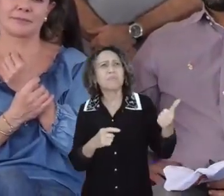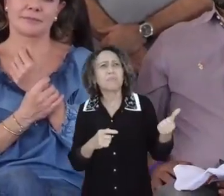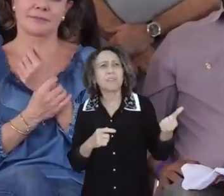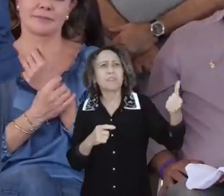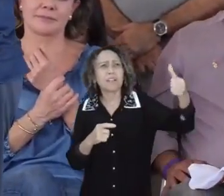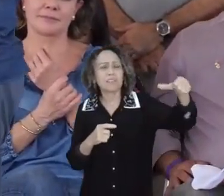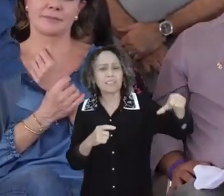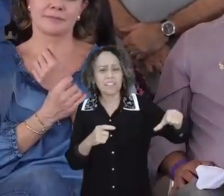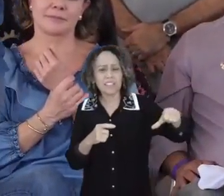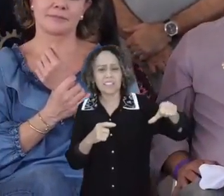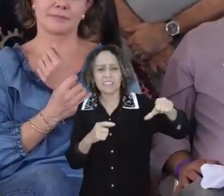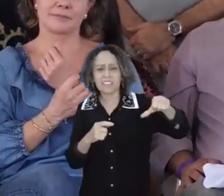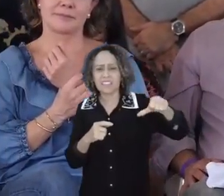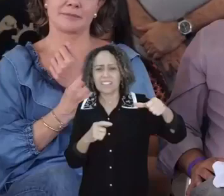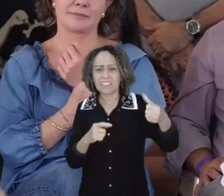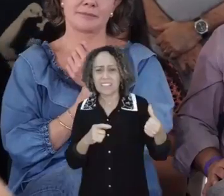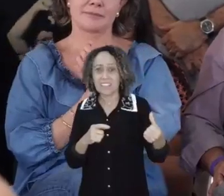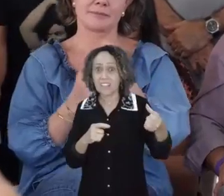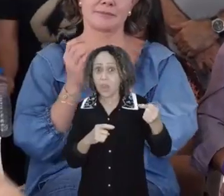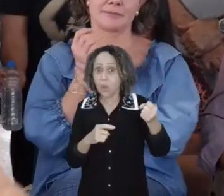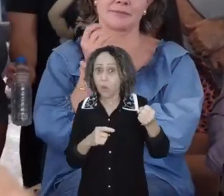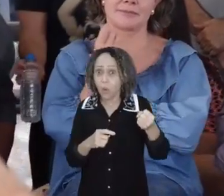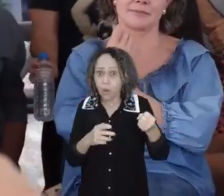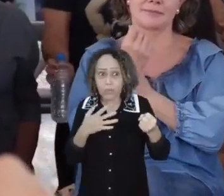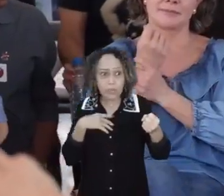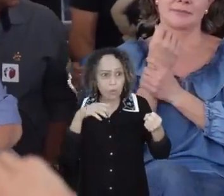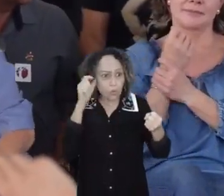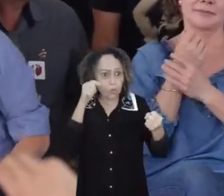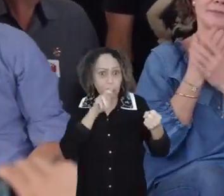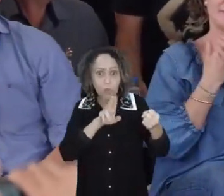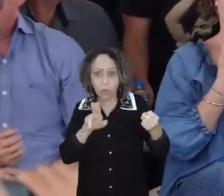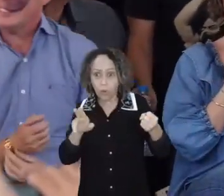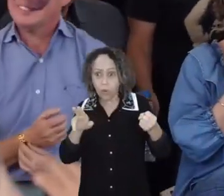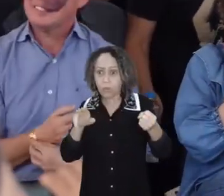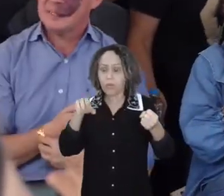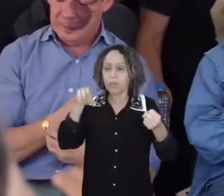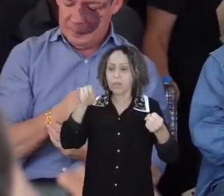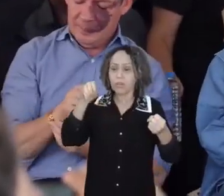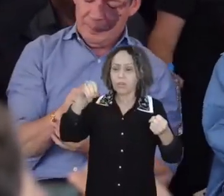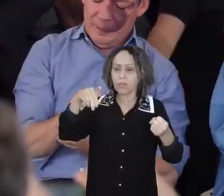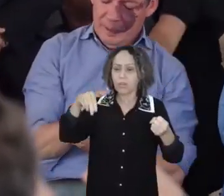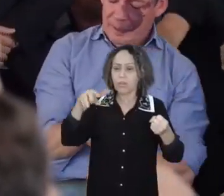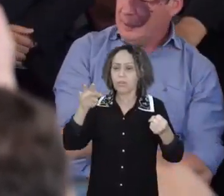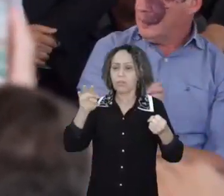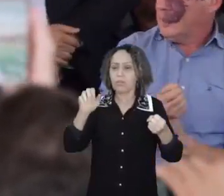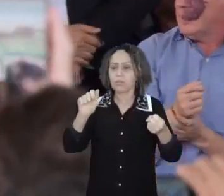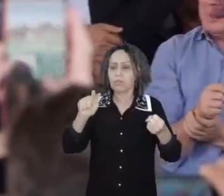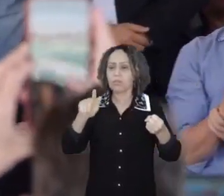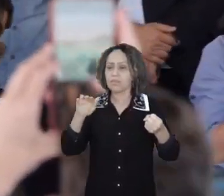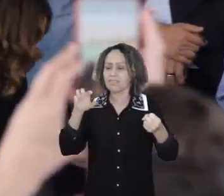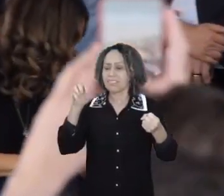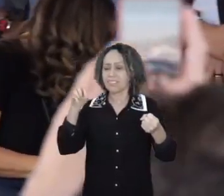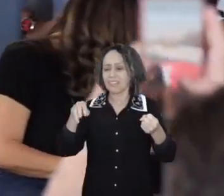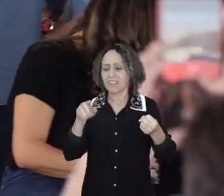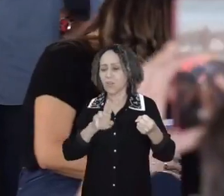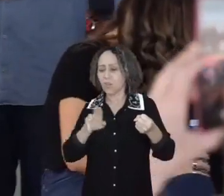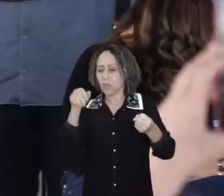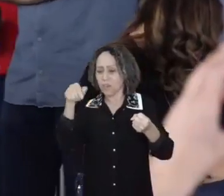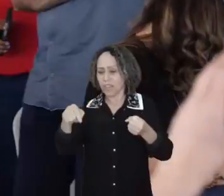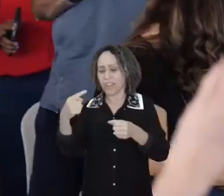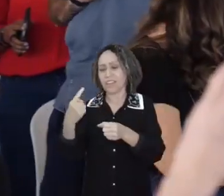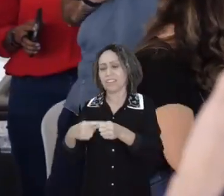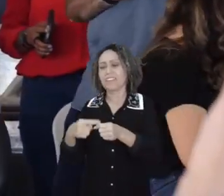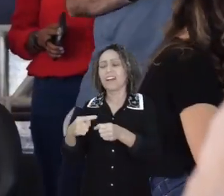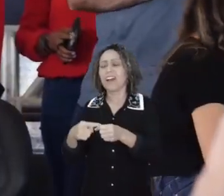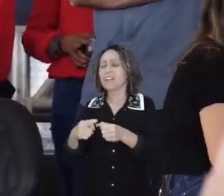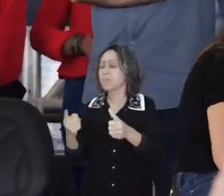1968. Não sei se você sabe, Marília, a primeira vez que eu ouvi falar o nome da cidade de